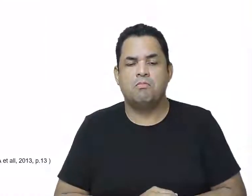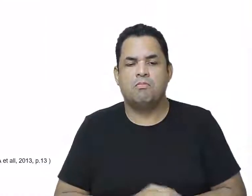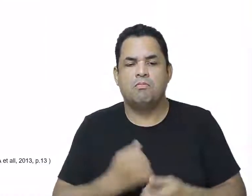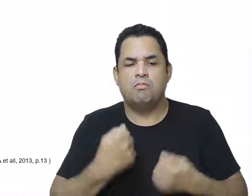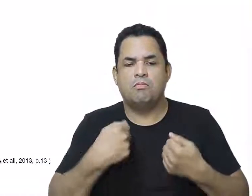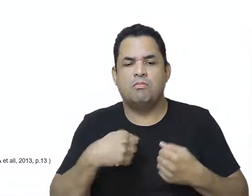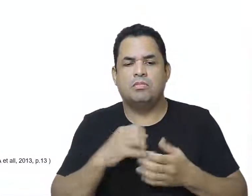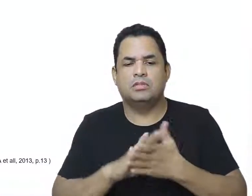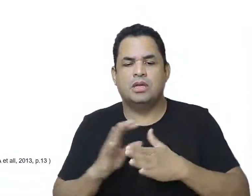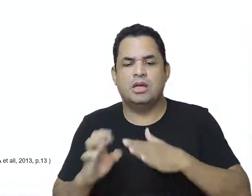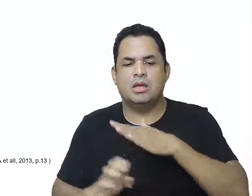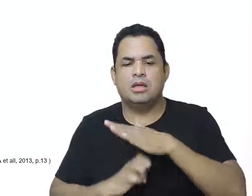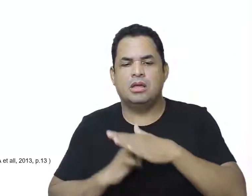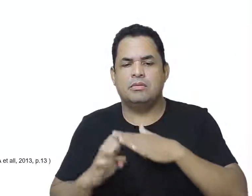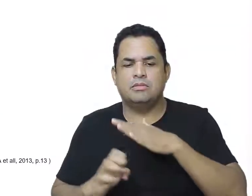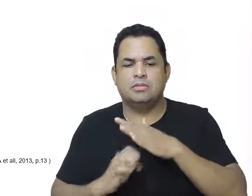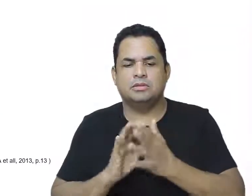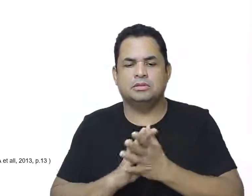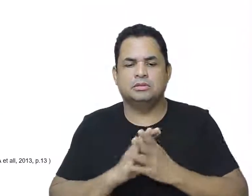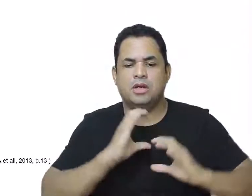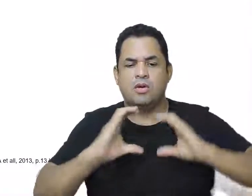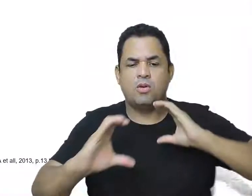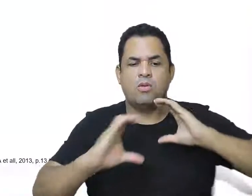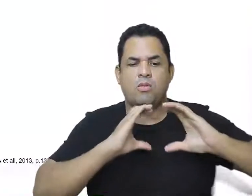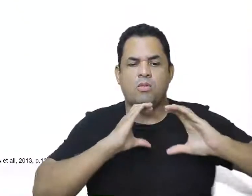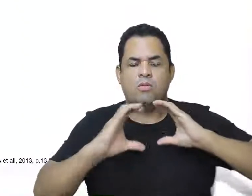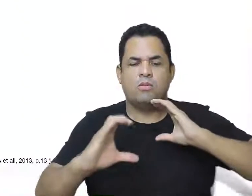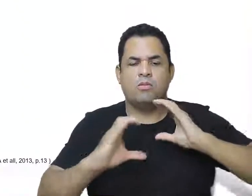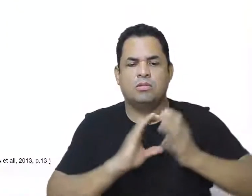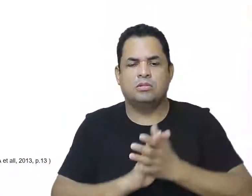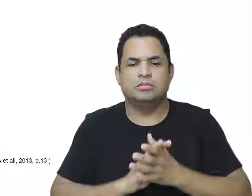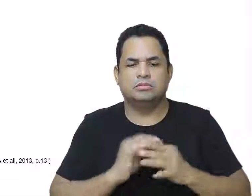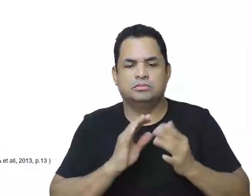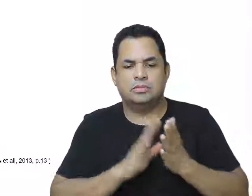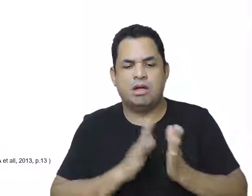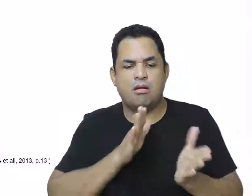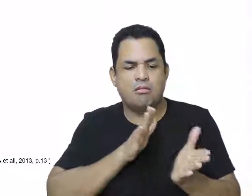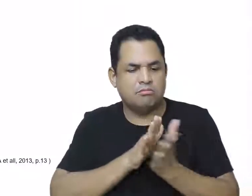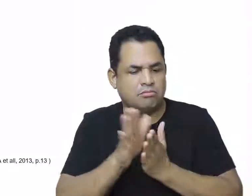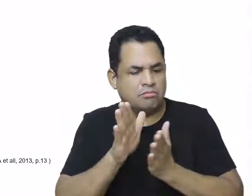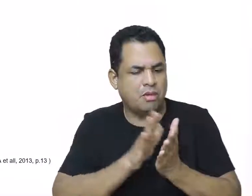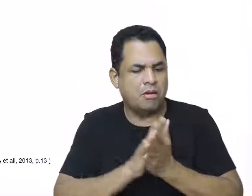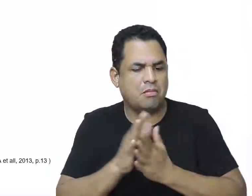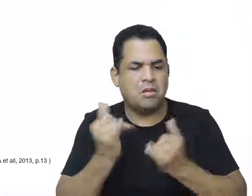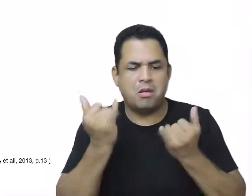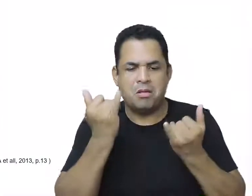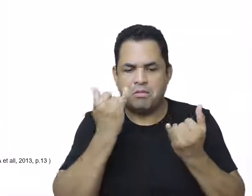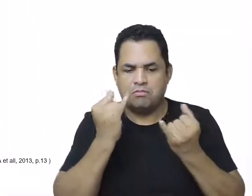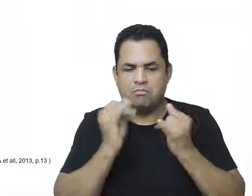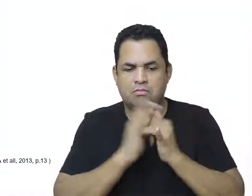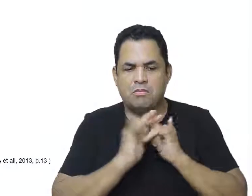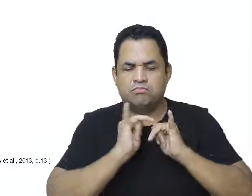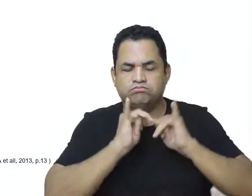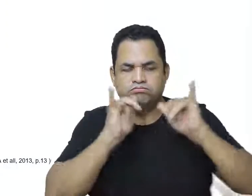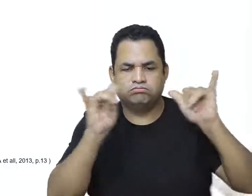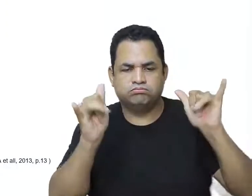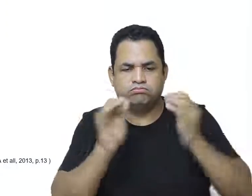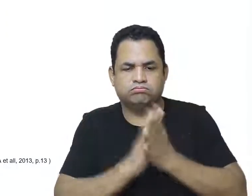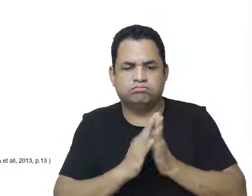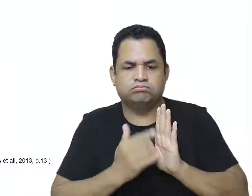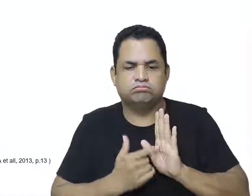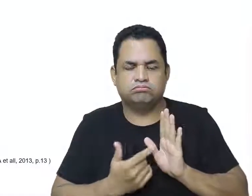empresas de comunicação, né? As grandes mídias, ou seja, elas conseguem levar